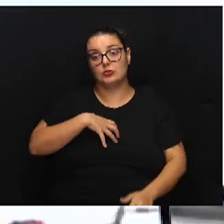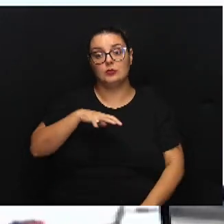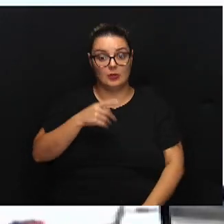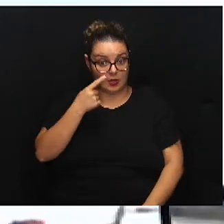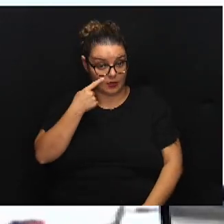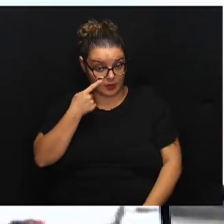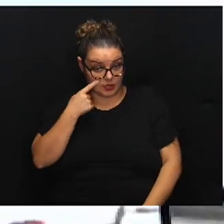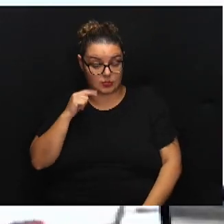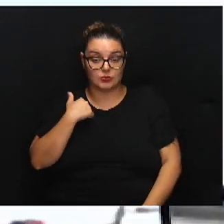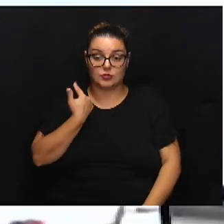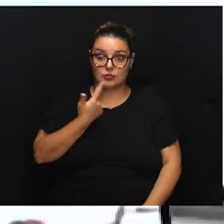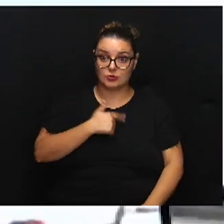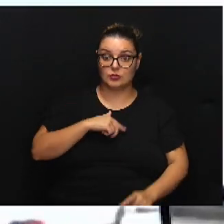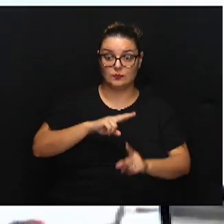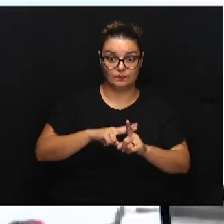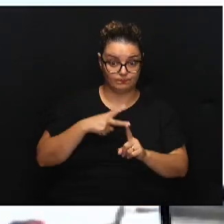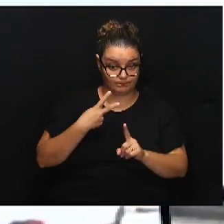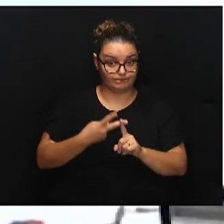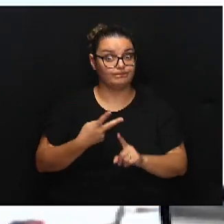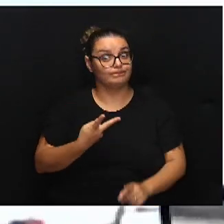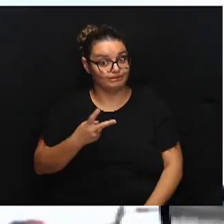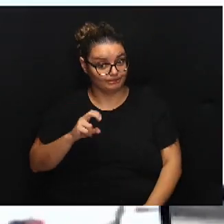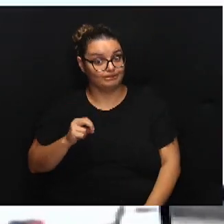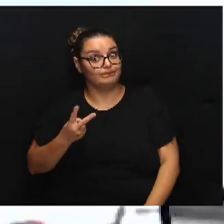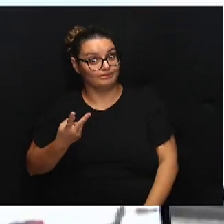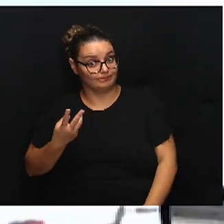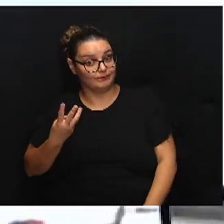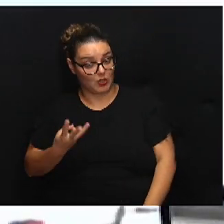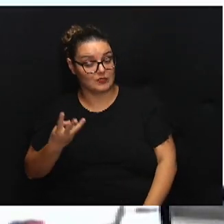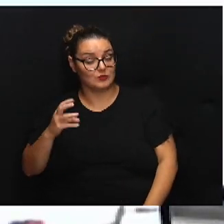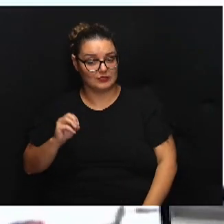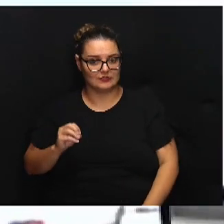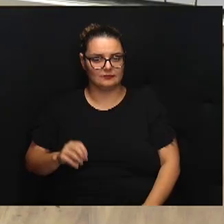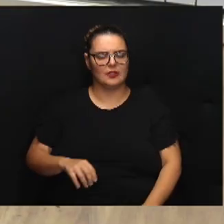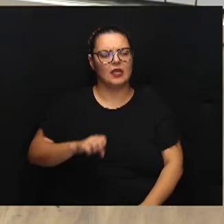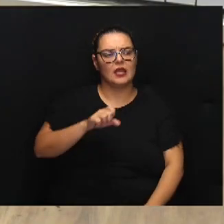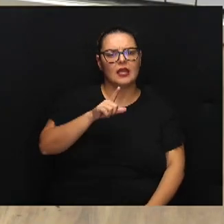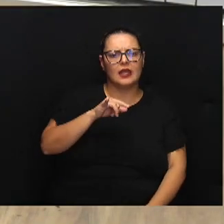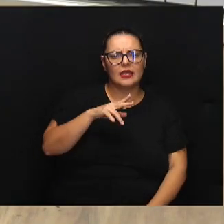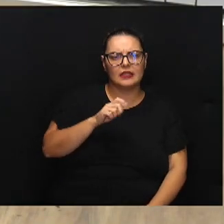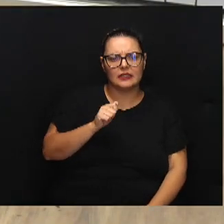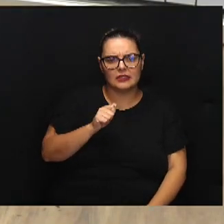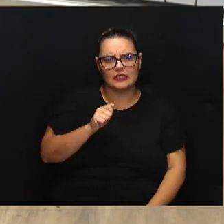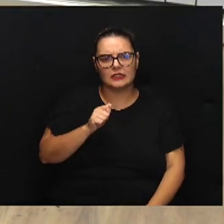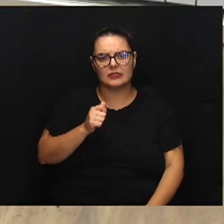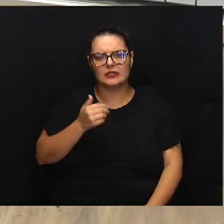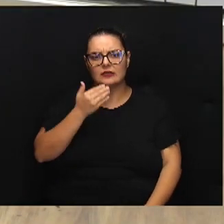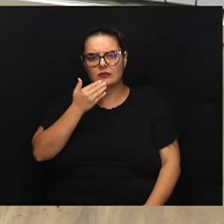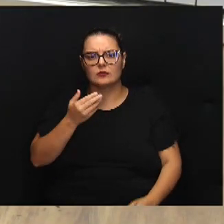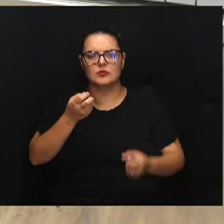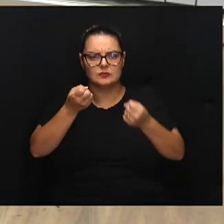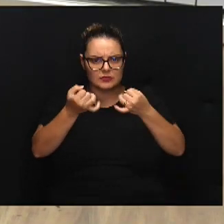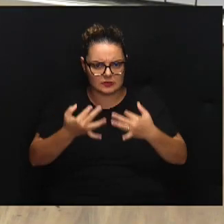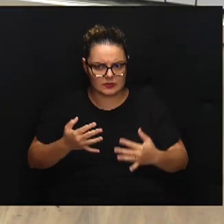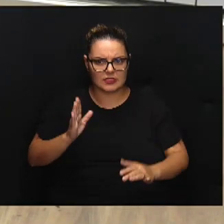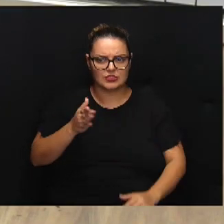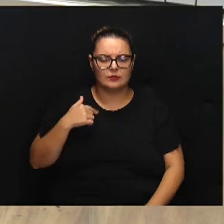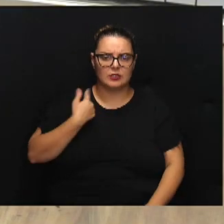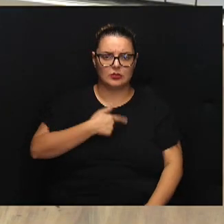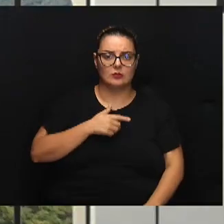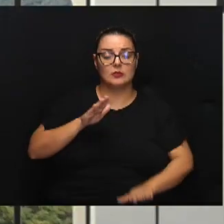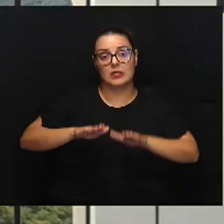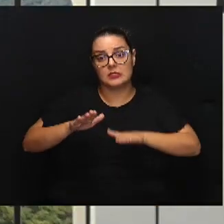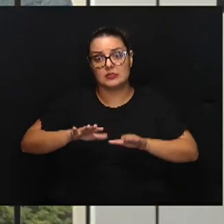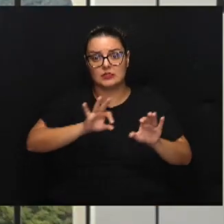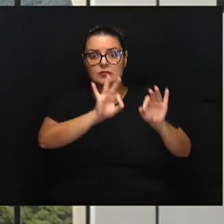bem, nós já estamos o dobro de 2030. Ô, Eliana, eu vou pedir para a senhora explicar já para a gente, porque às vezes para quem está